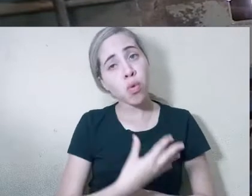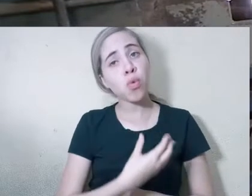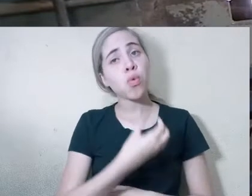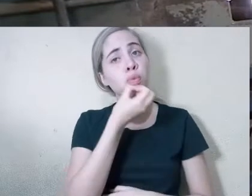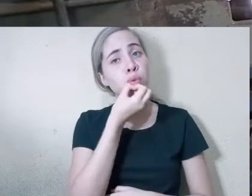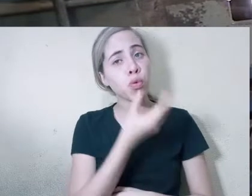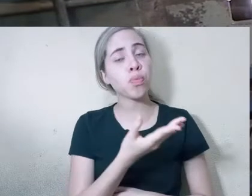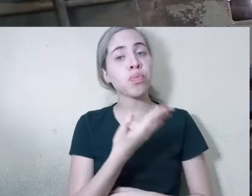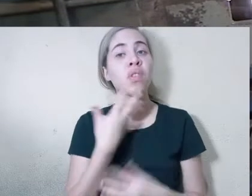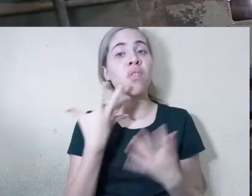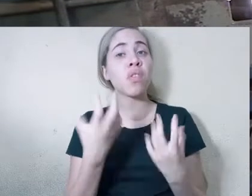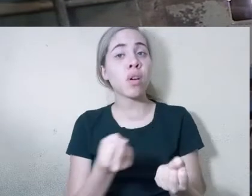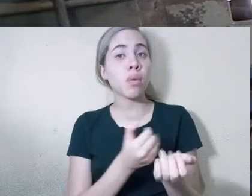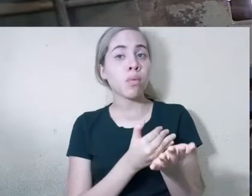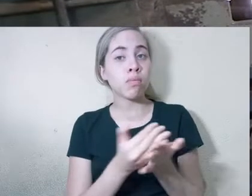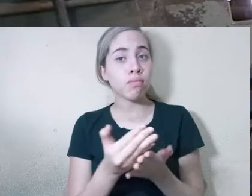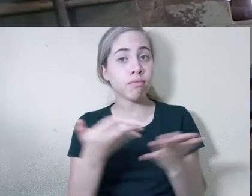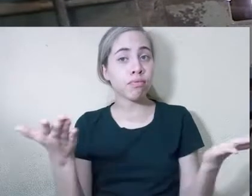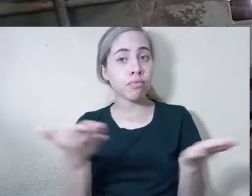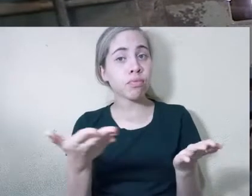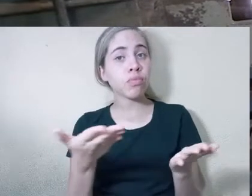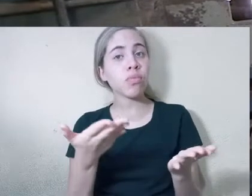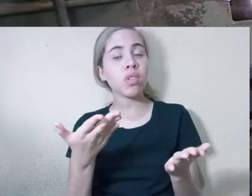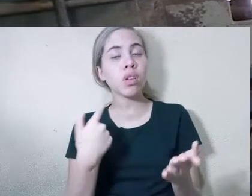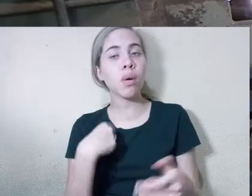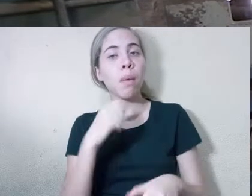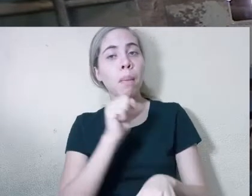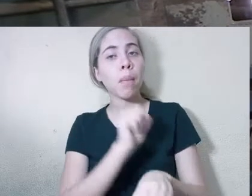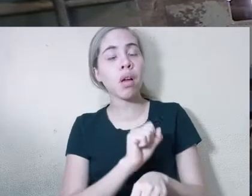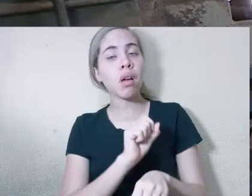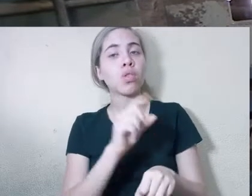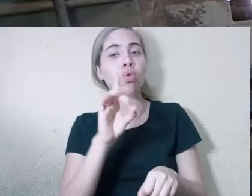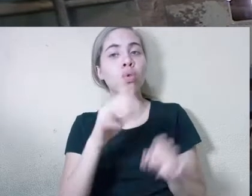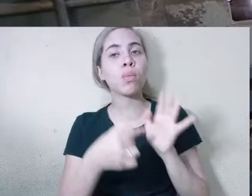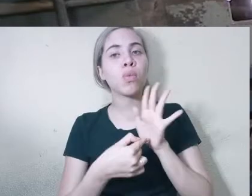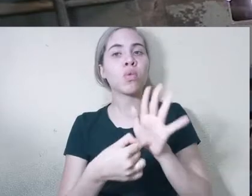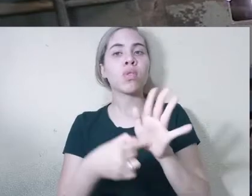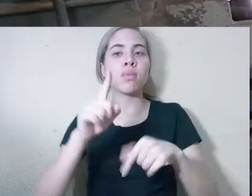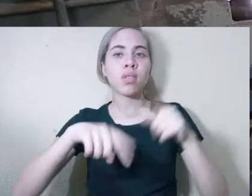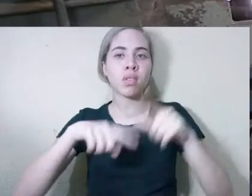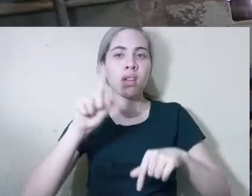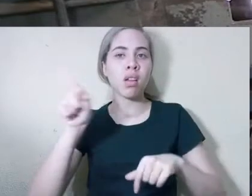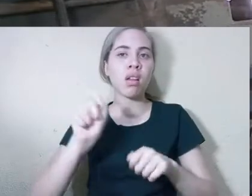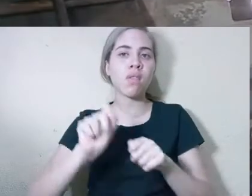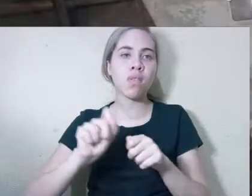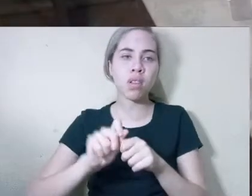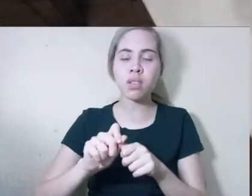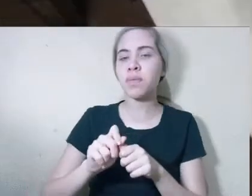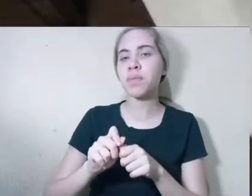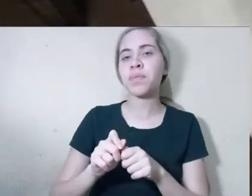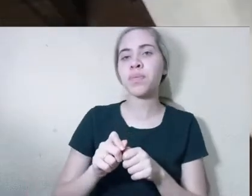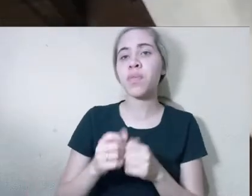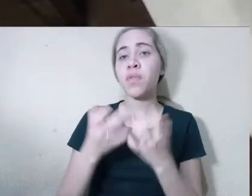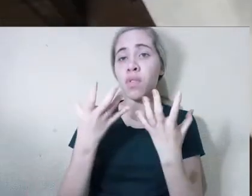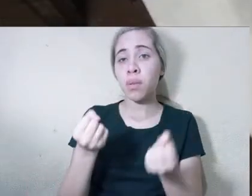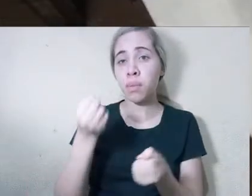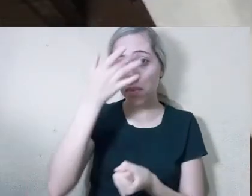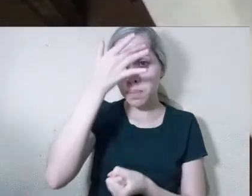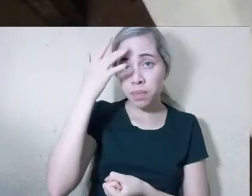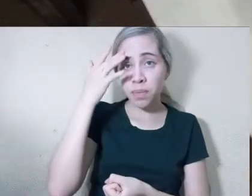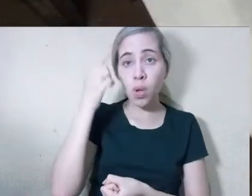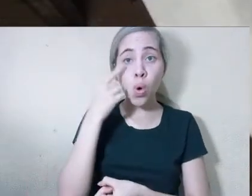bom. Vamos começar agora, pessoal. Vamos dar uma parada, vou mostrar aqui o material que ele produz para vocês verem. Vamos lá,